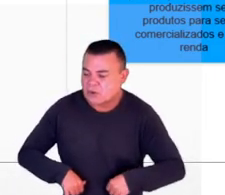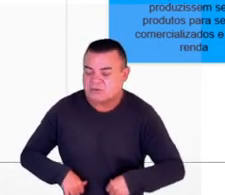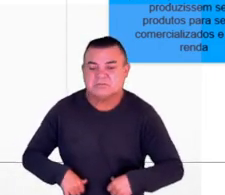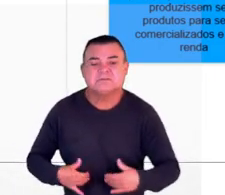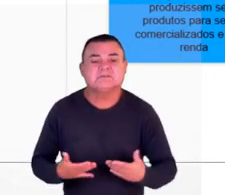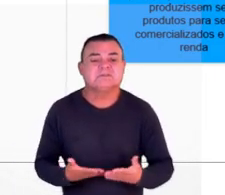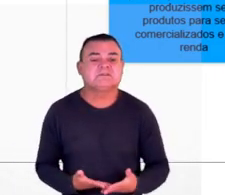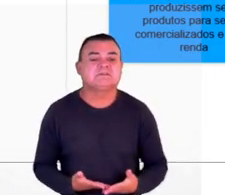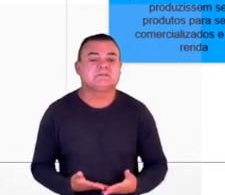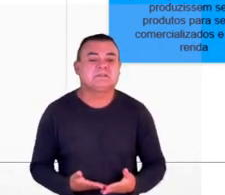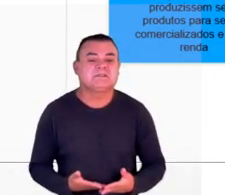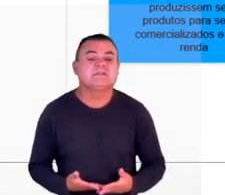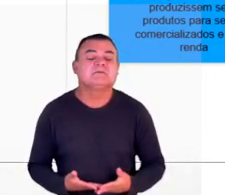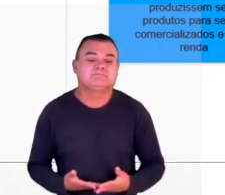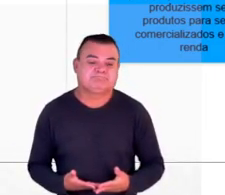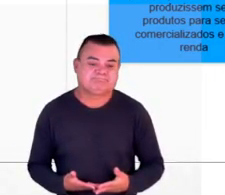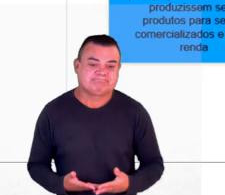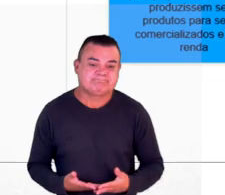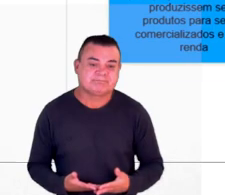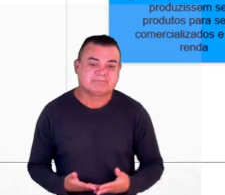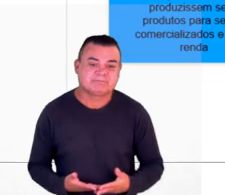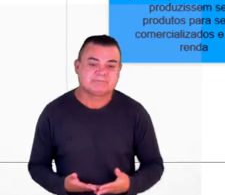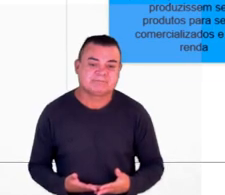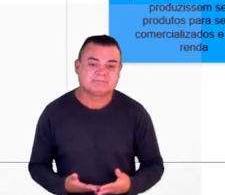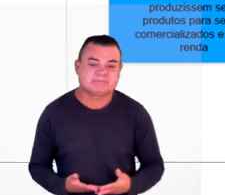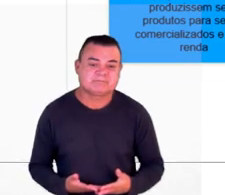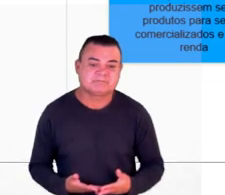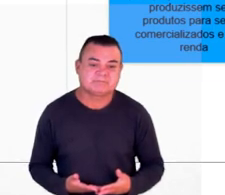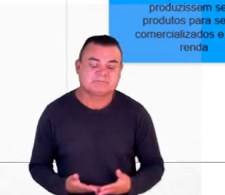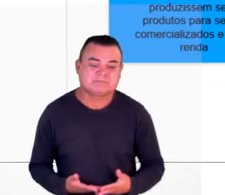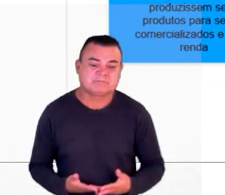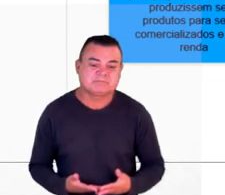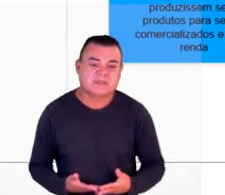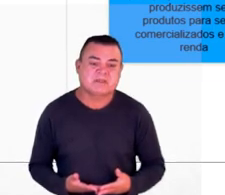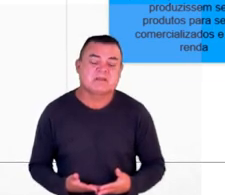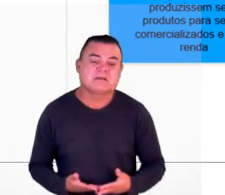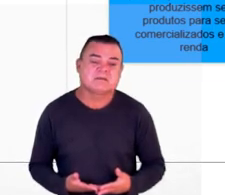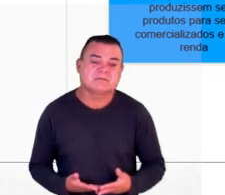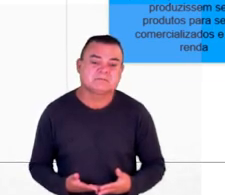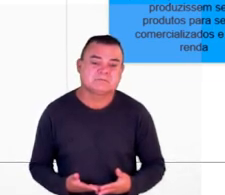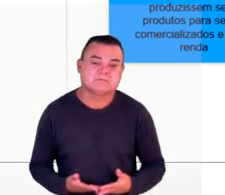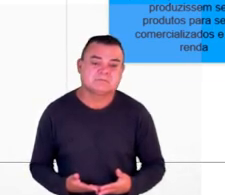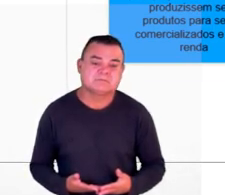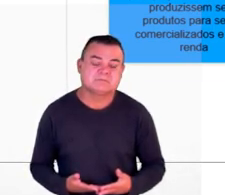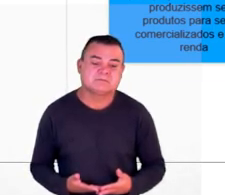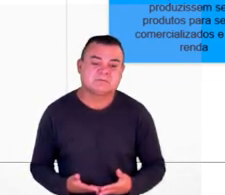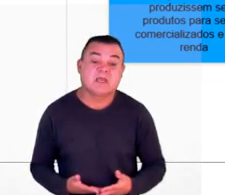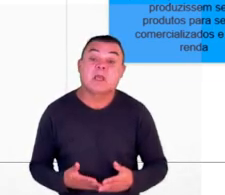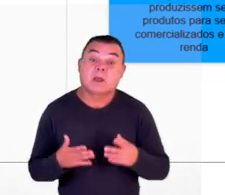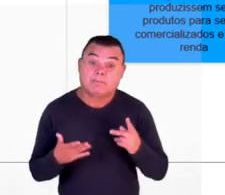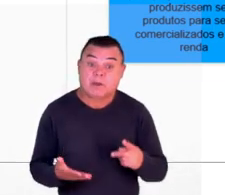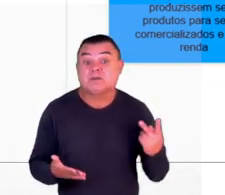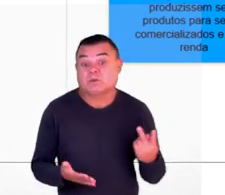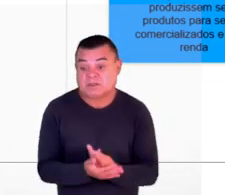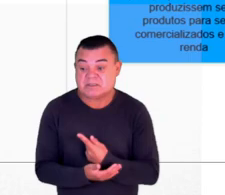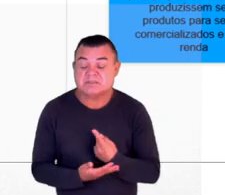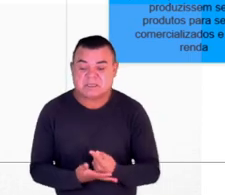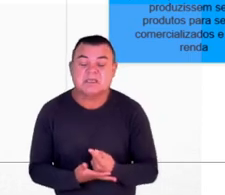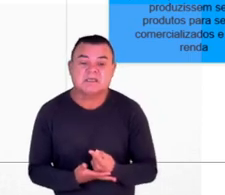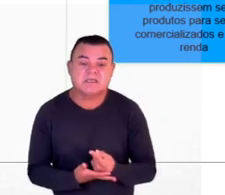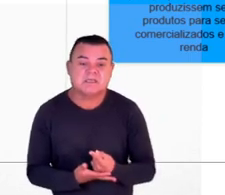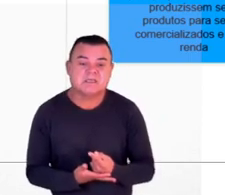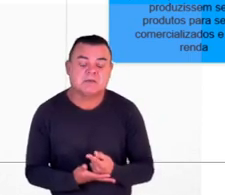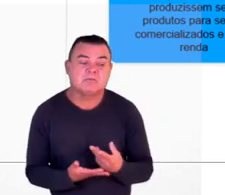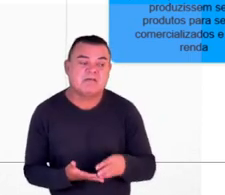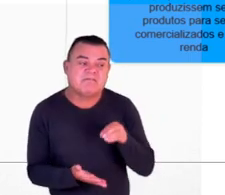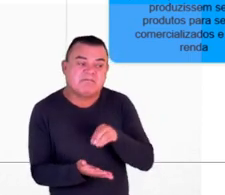de eh de terminar né por por por passar por uma situação realmente de falta